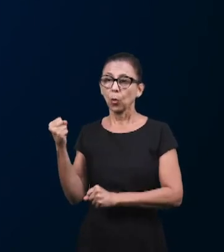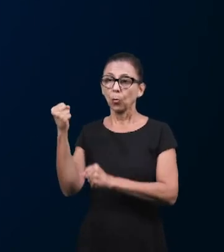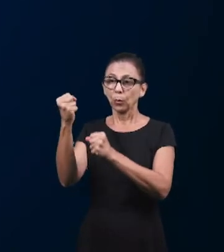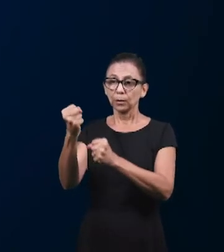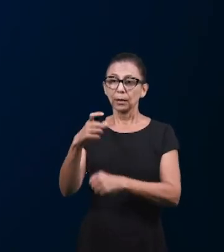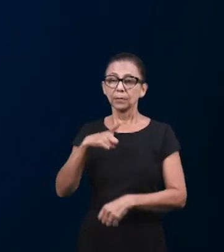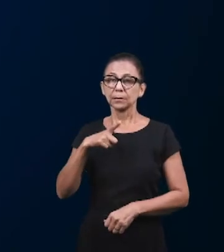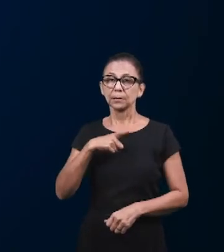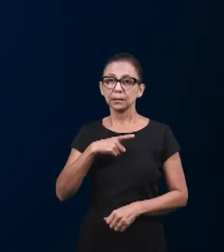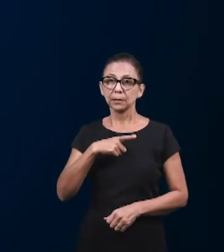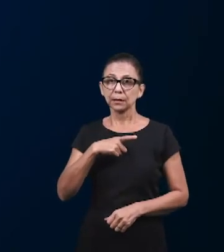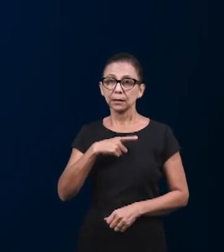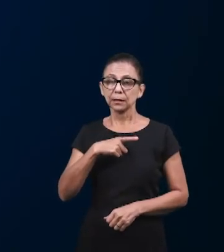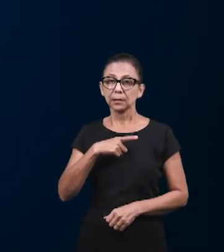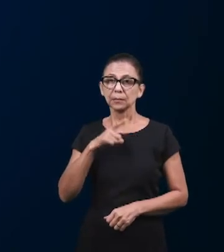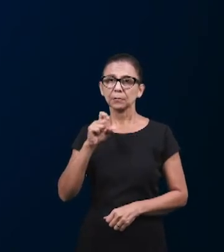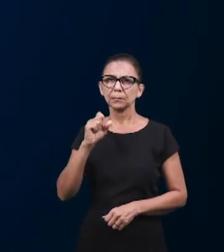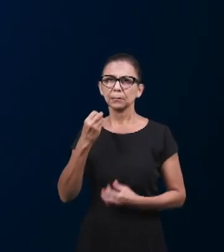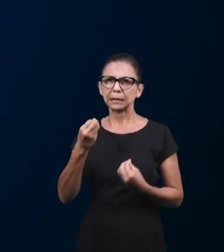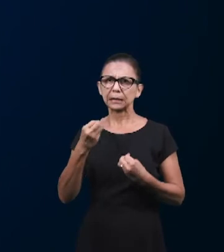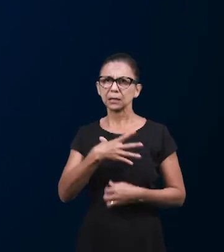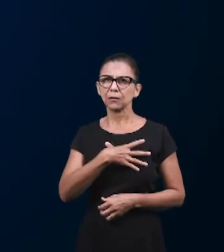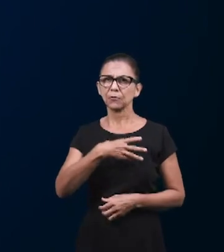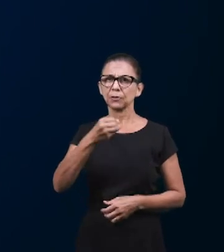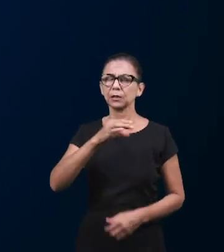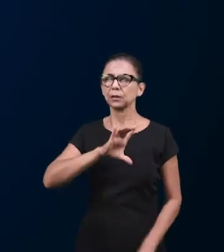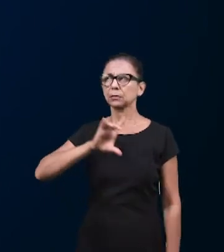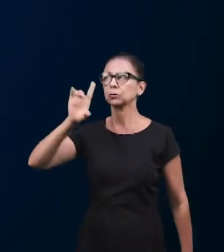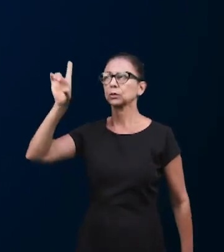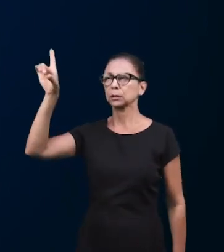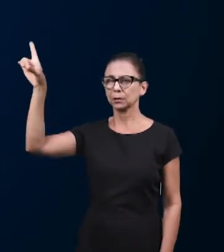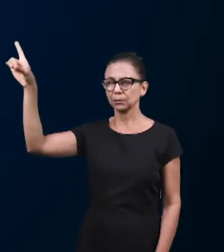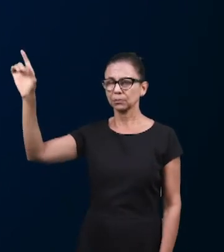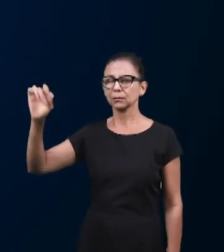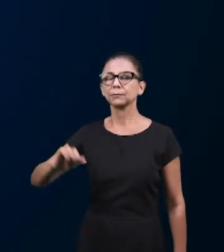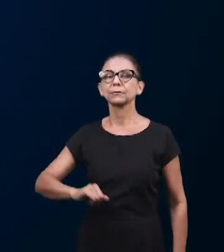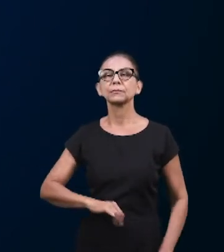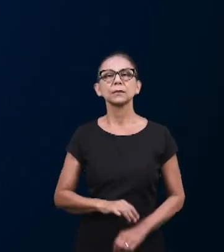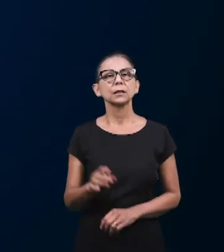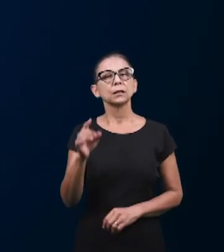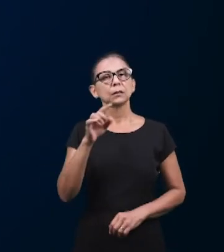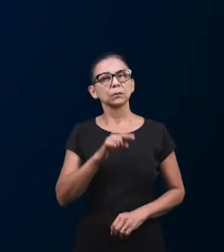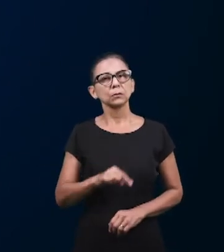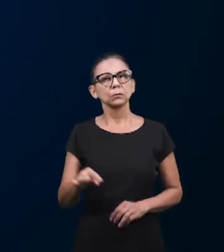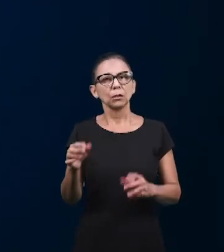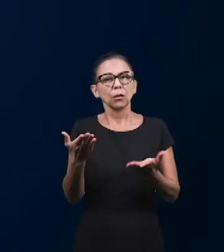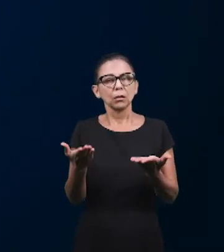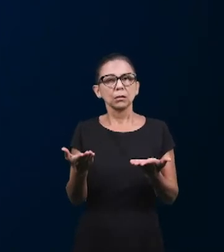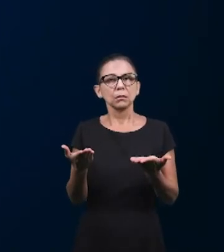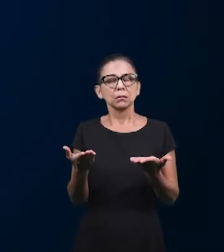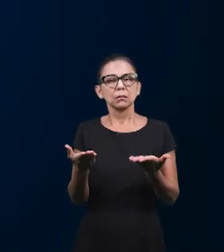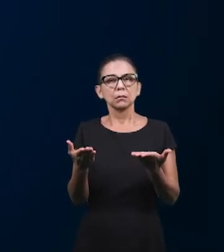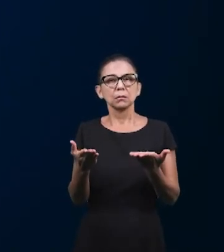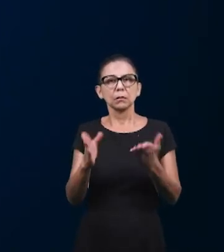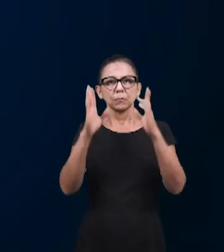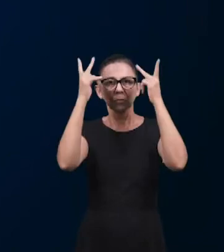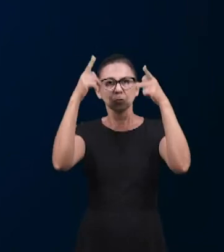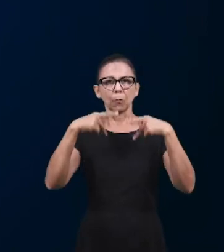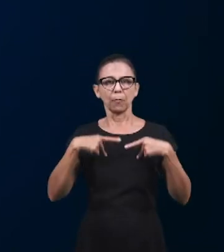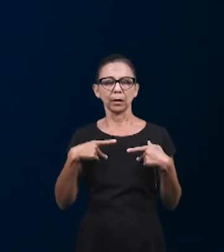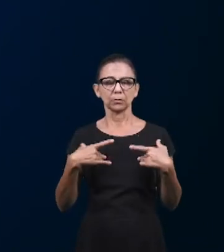de Deus. Quando Deus nos elegeu, ele nos elegeu para sermos filhos. Quando fomos formados, criaturas. Quando